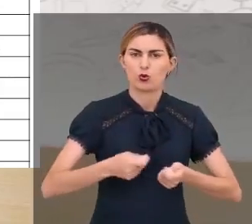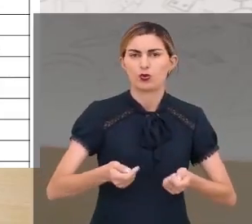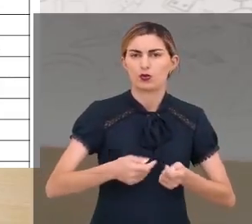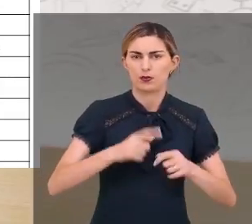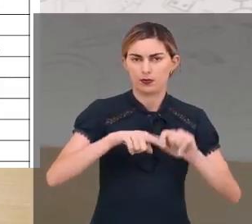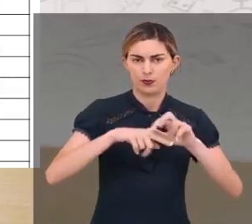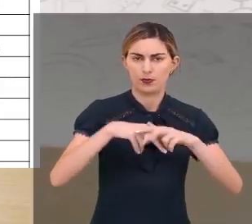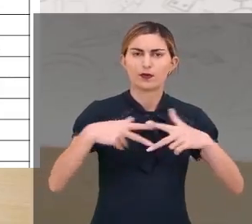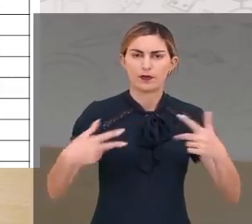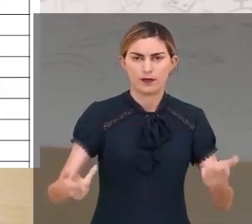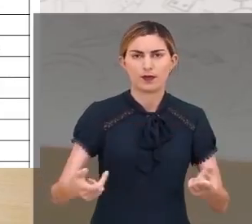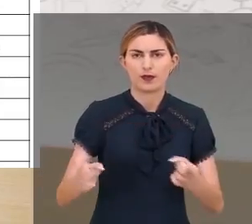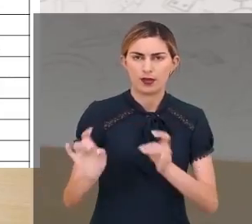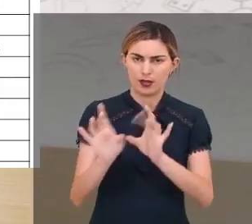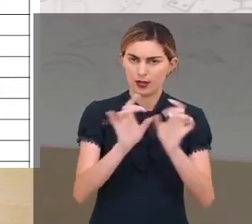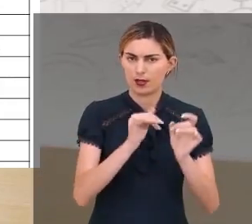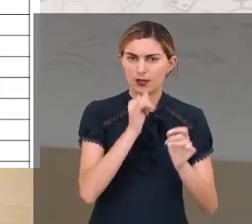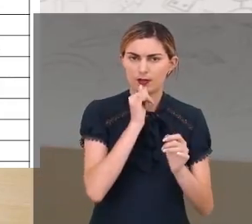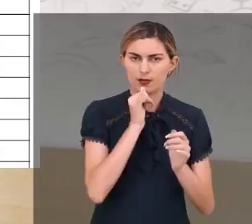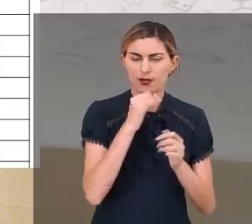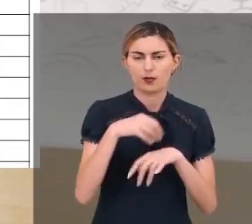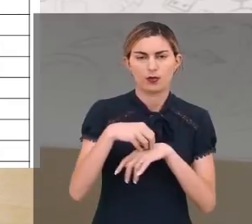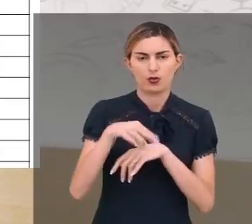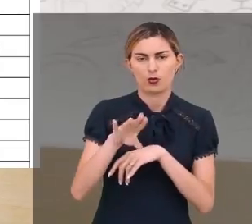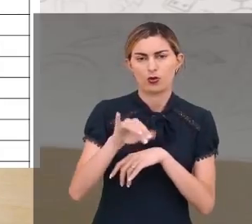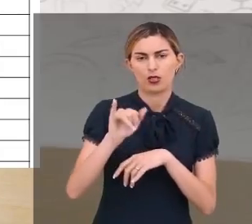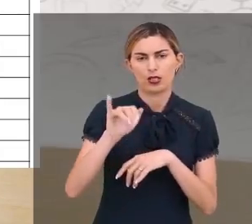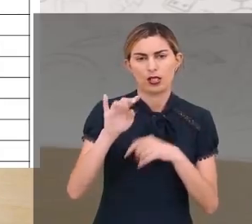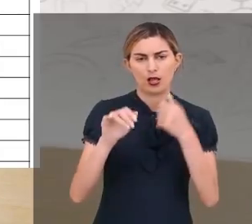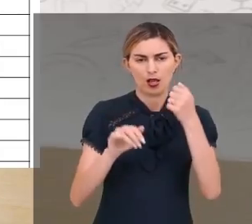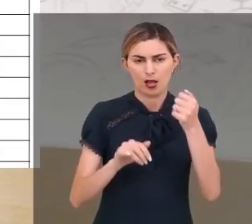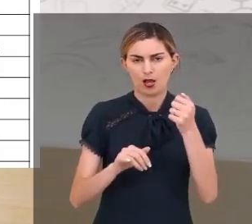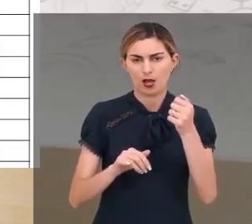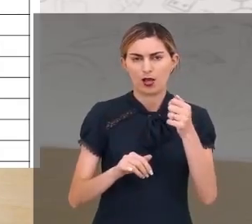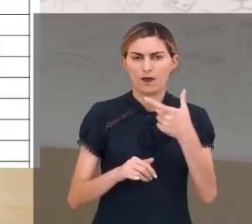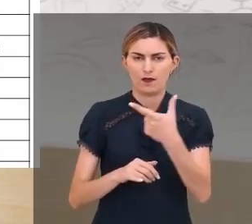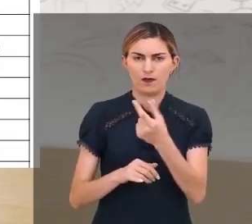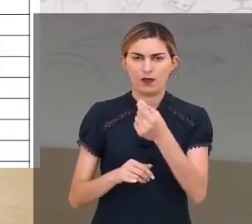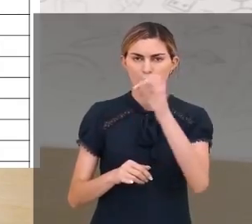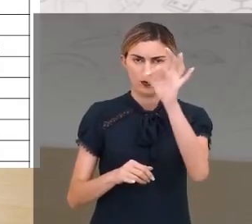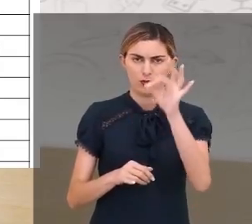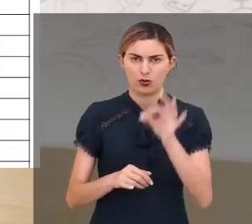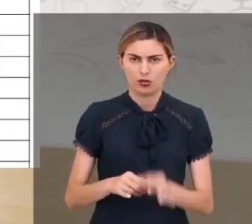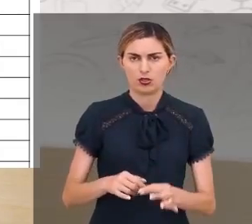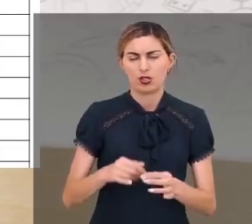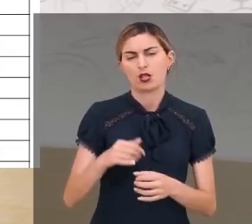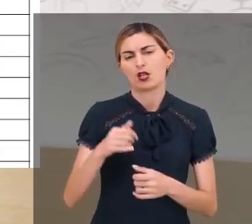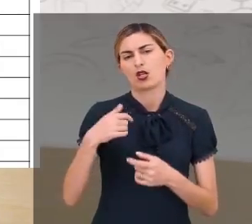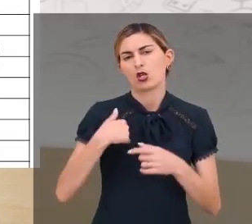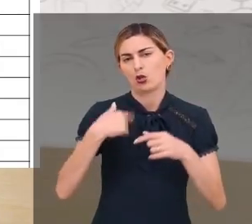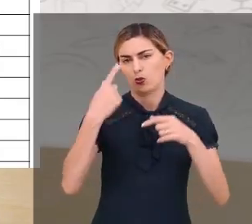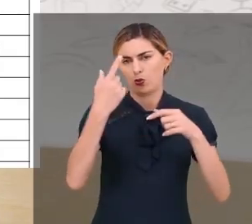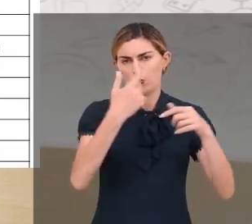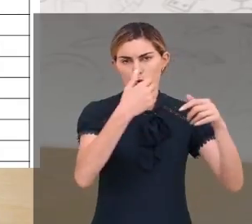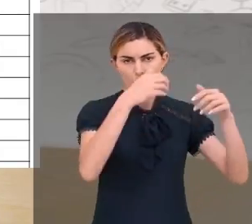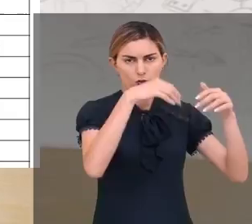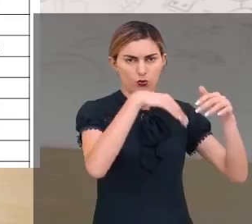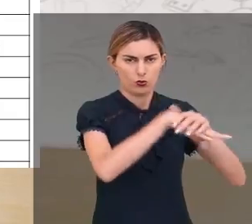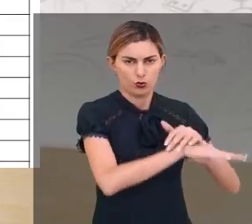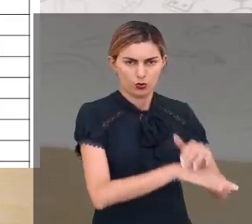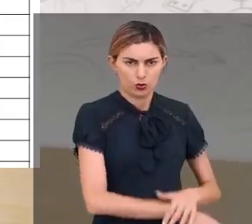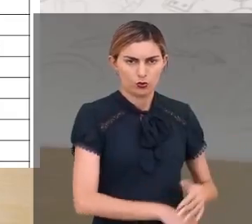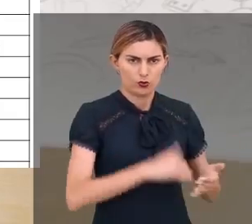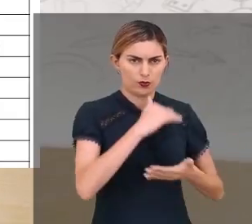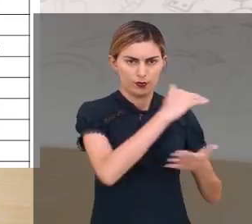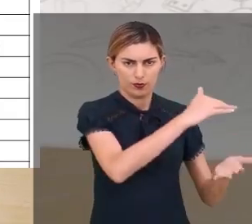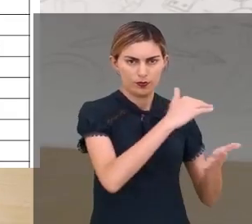pelo consumo, segundo o nosso exemplo. Os itens de curva A demandam 20% dos itens que eu tenho em estoque, e